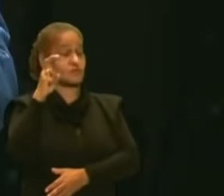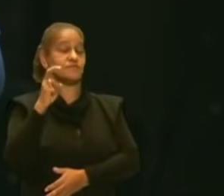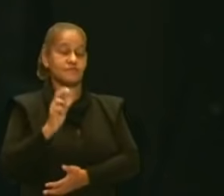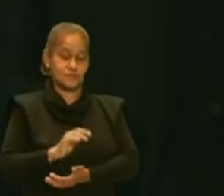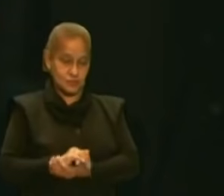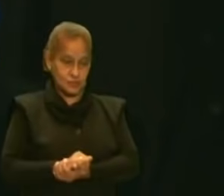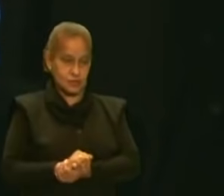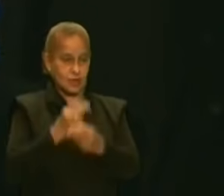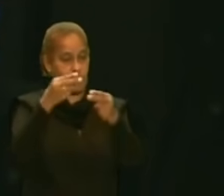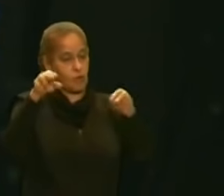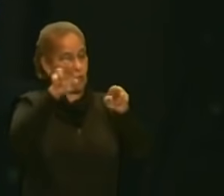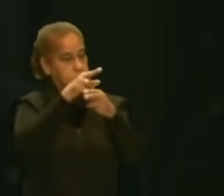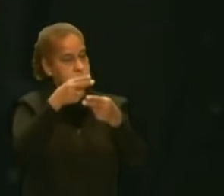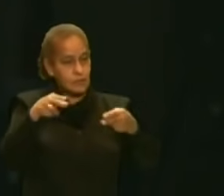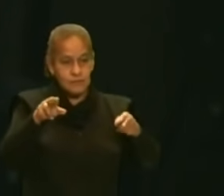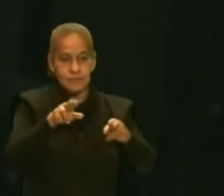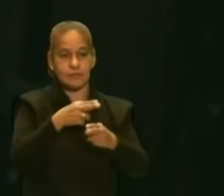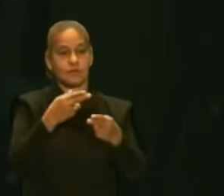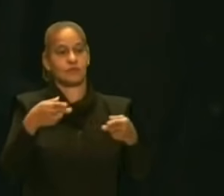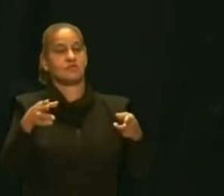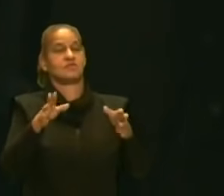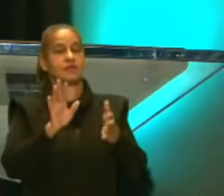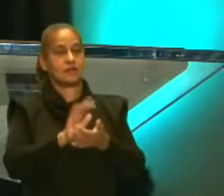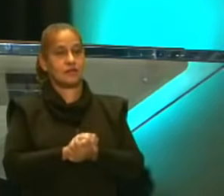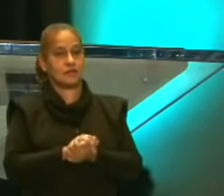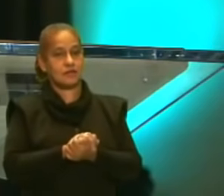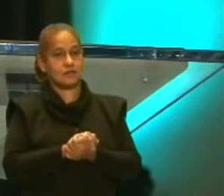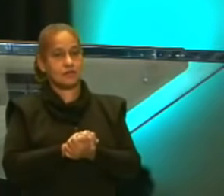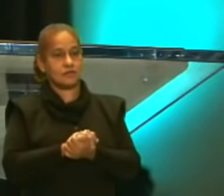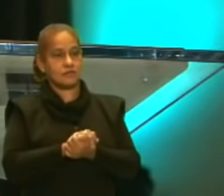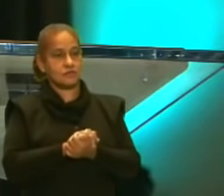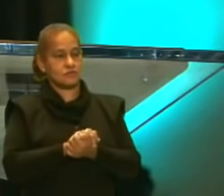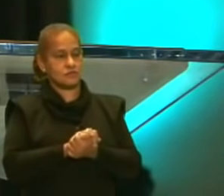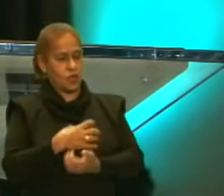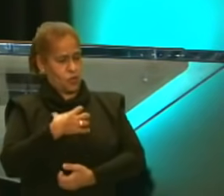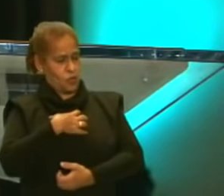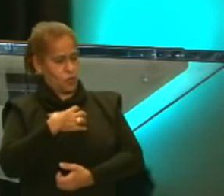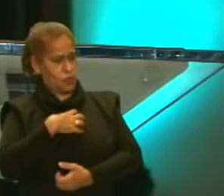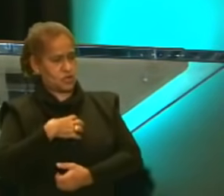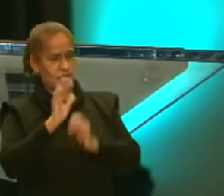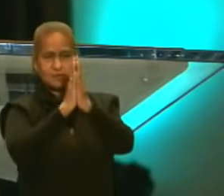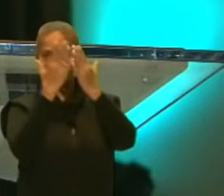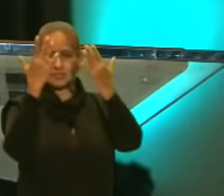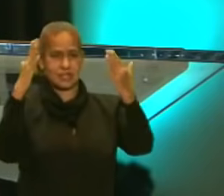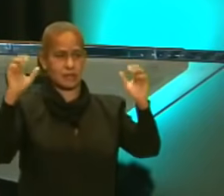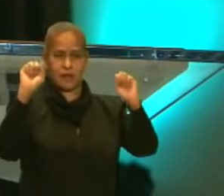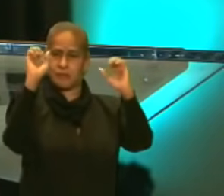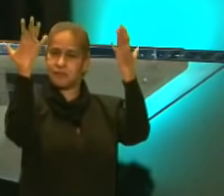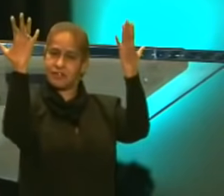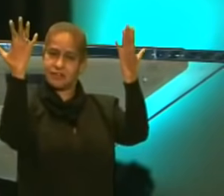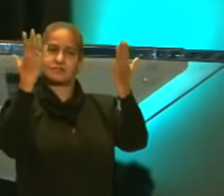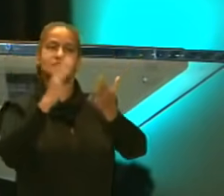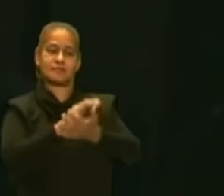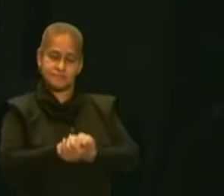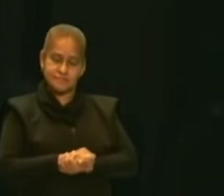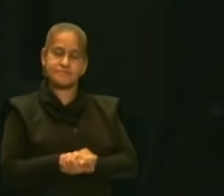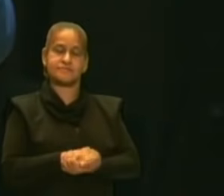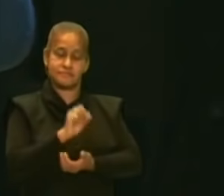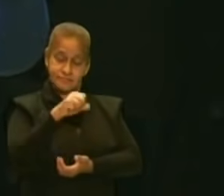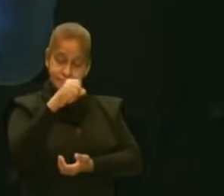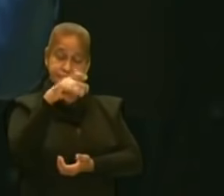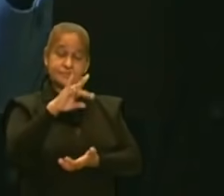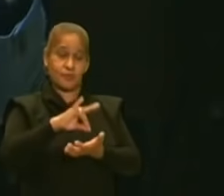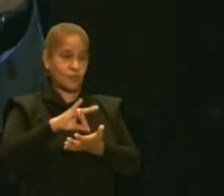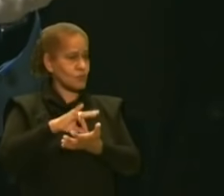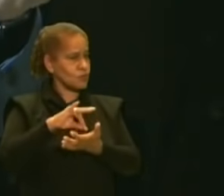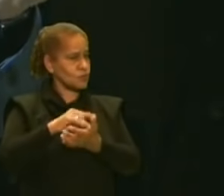é? A música, não é? O estilo, a forma de celebrar suas festas. E ele está dizendo, tudo isso está